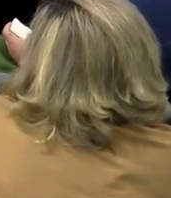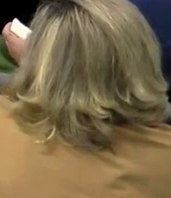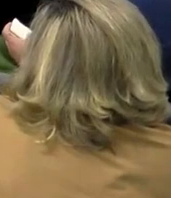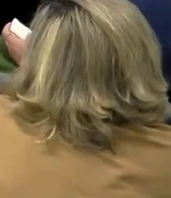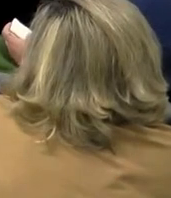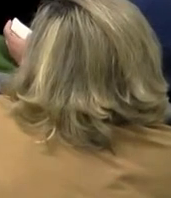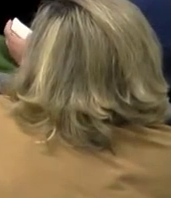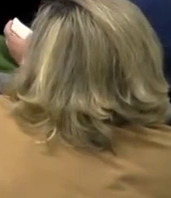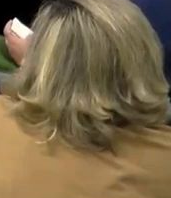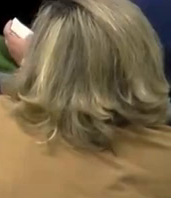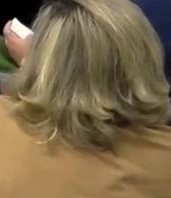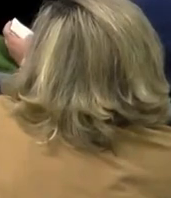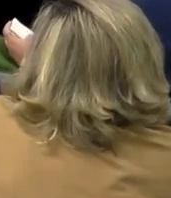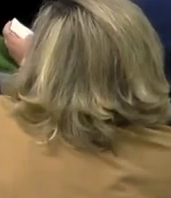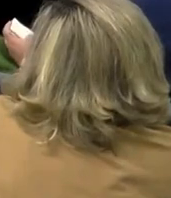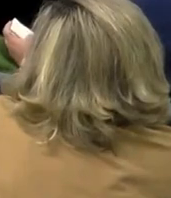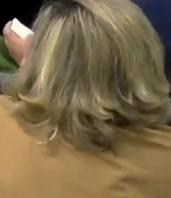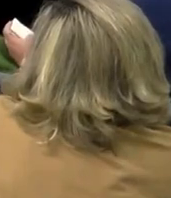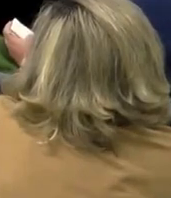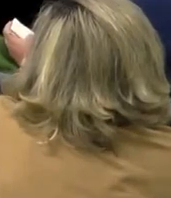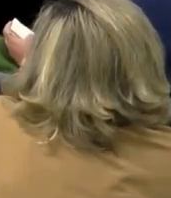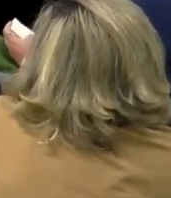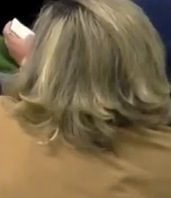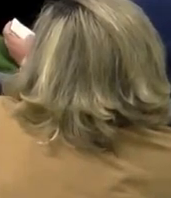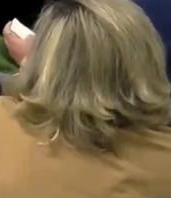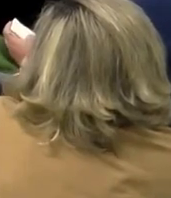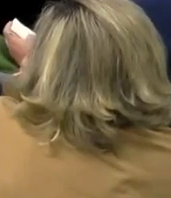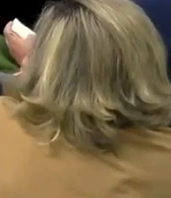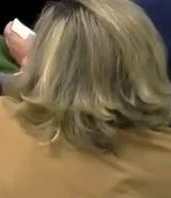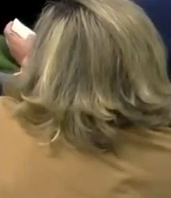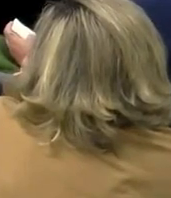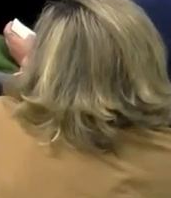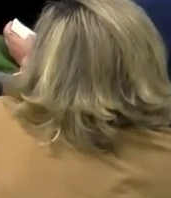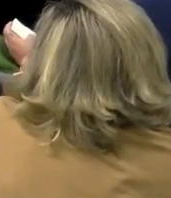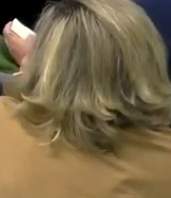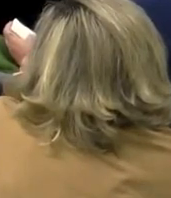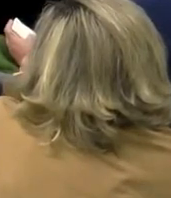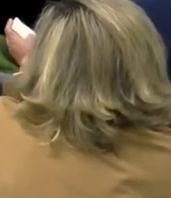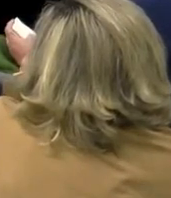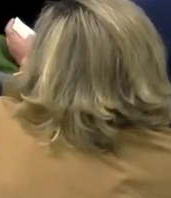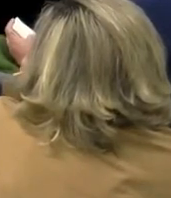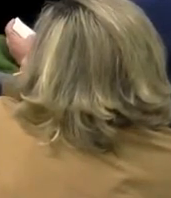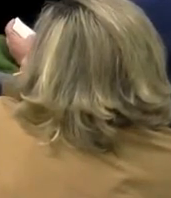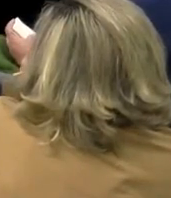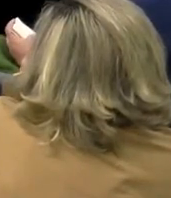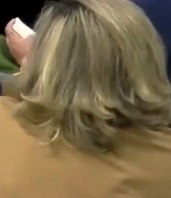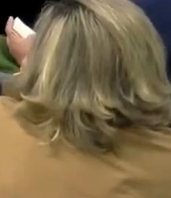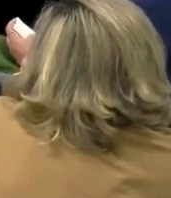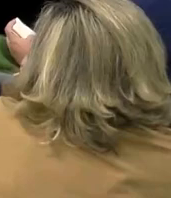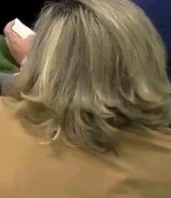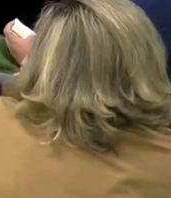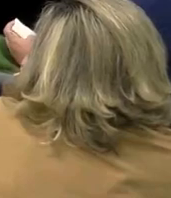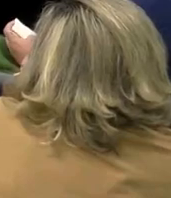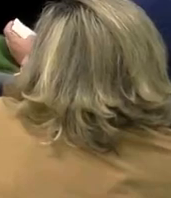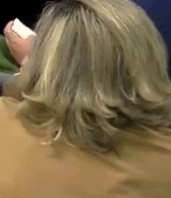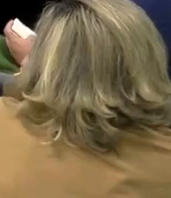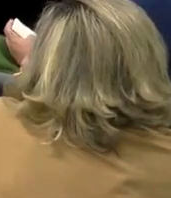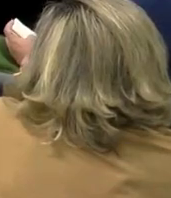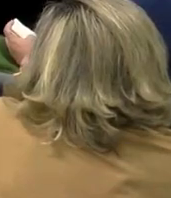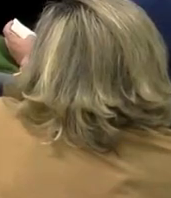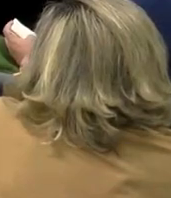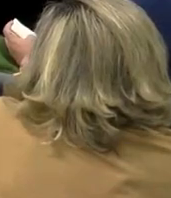Primeiramente boa noite a todas as pessoas presentes na audiência pública